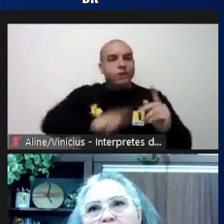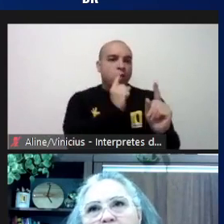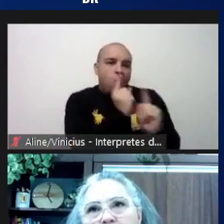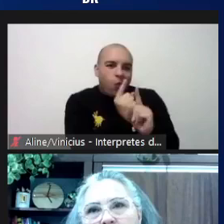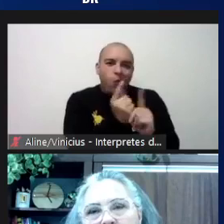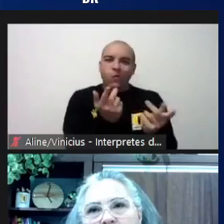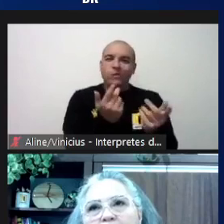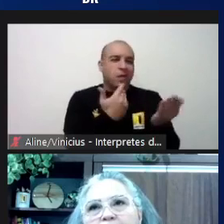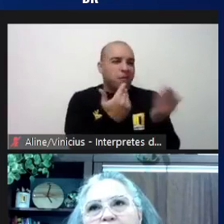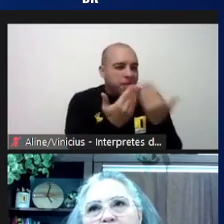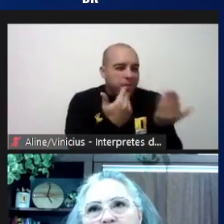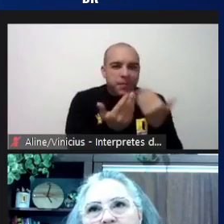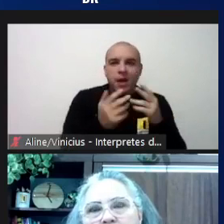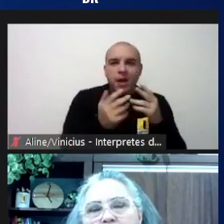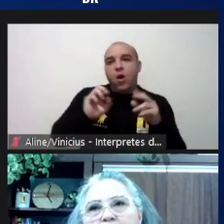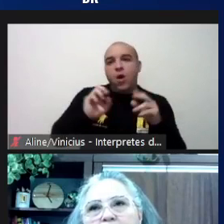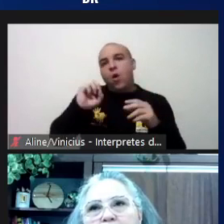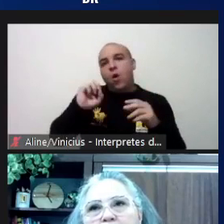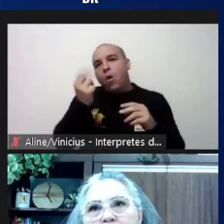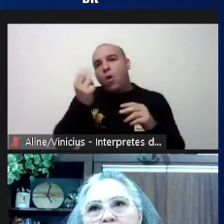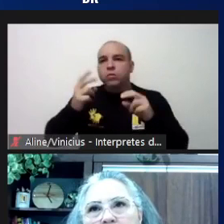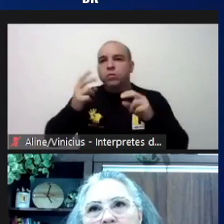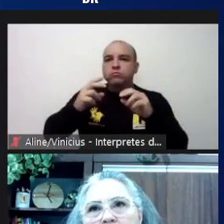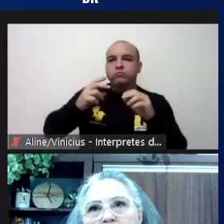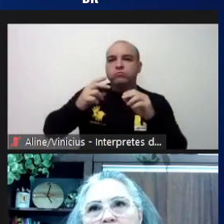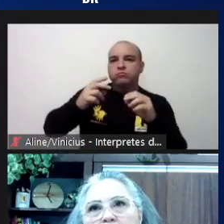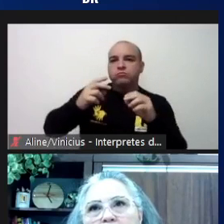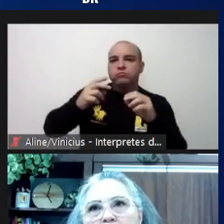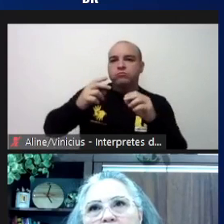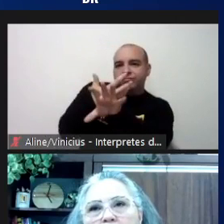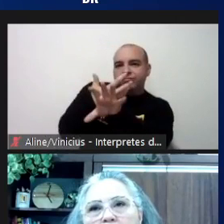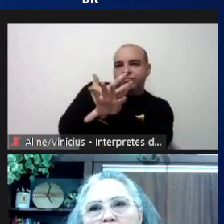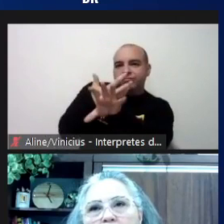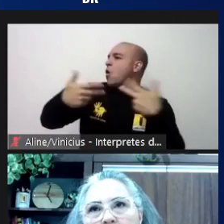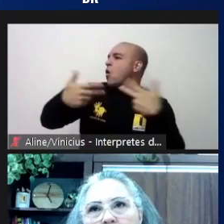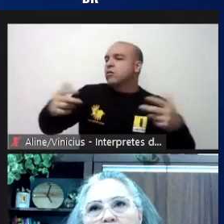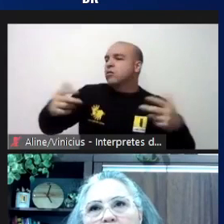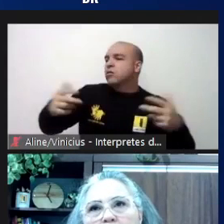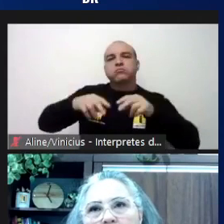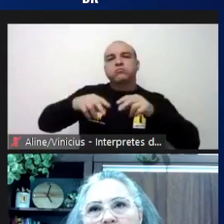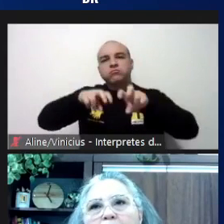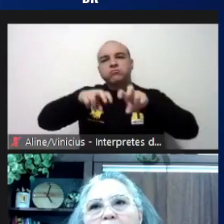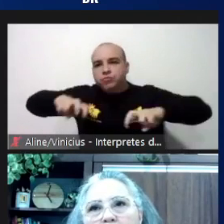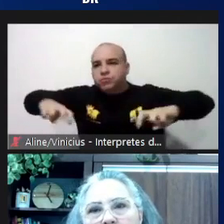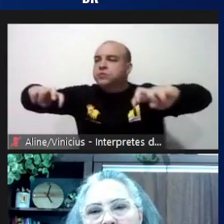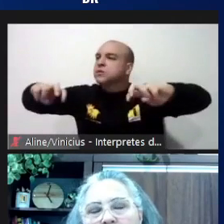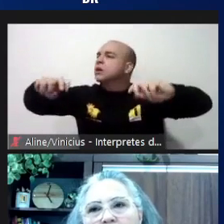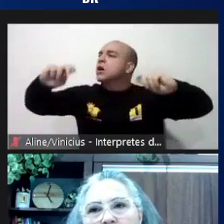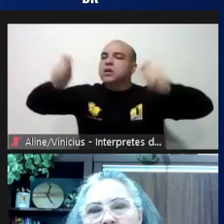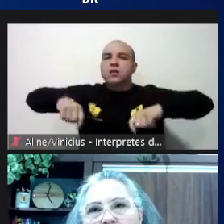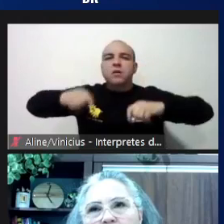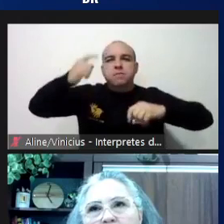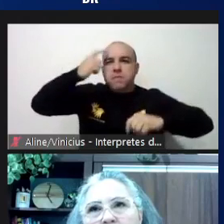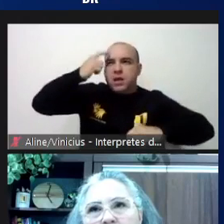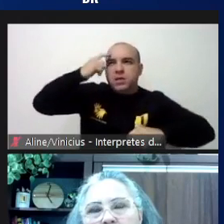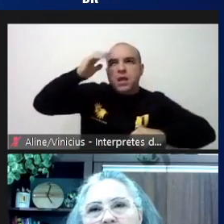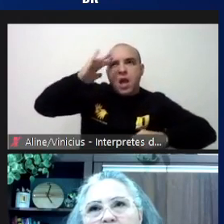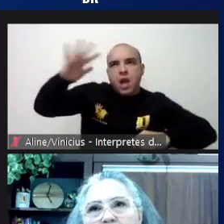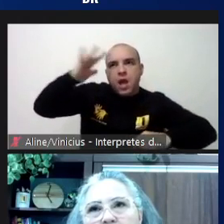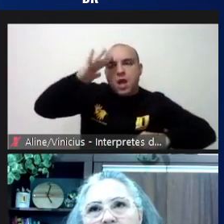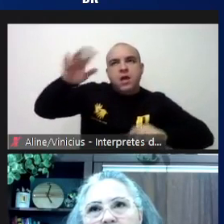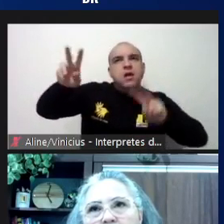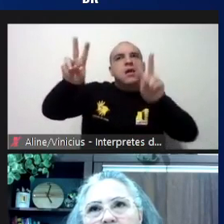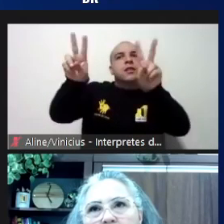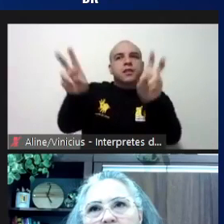de conversa, criarmos um outro ambiente, ou mais um ambiente, para a gente trocar, para a gente conversar sobre o que